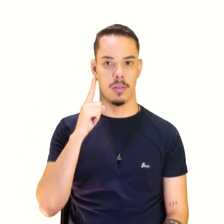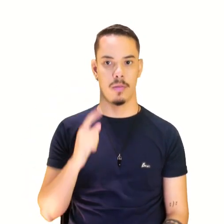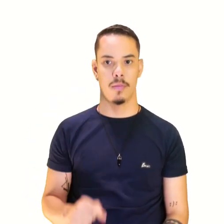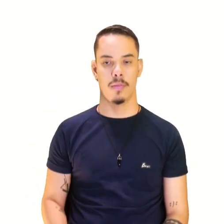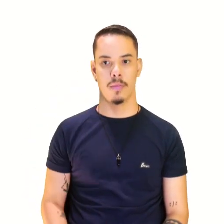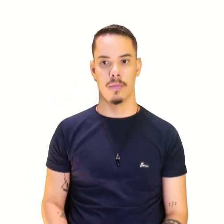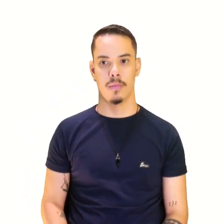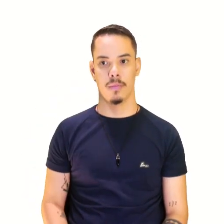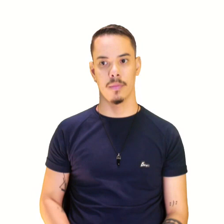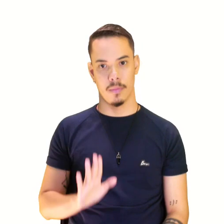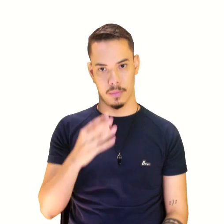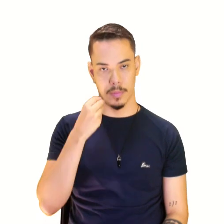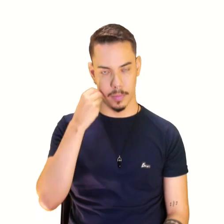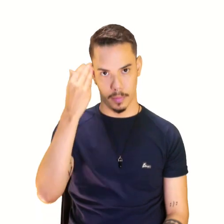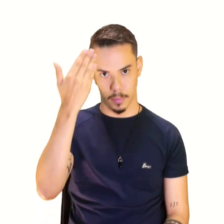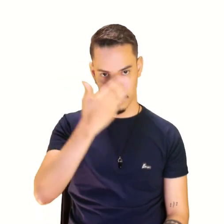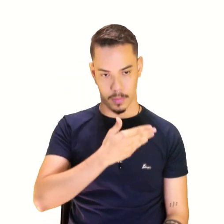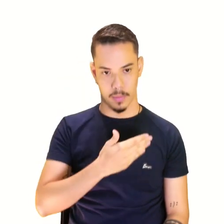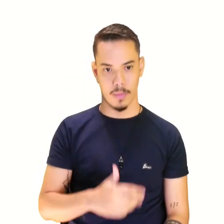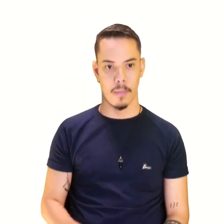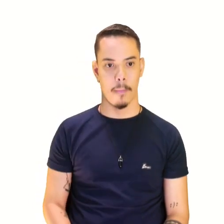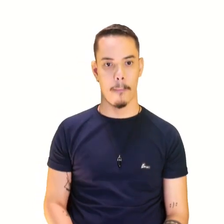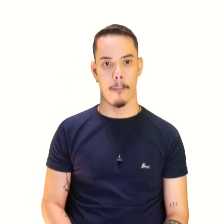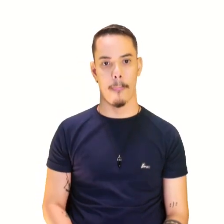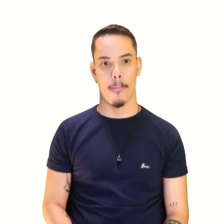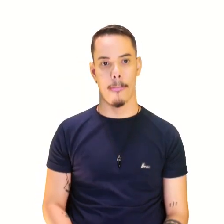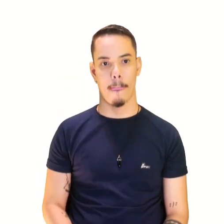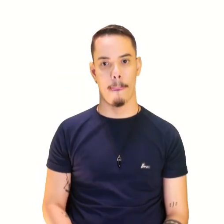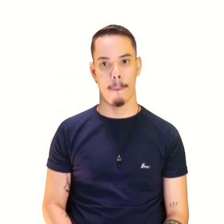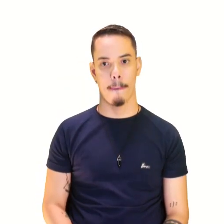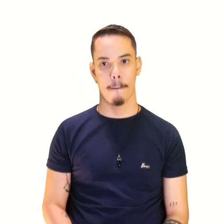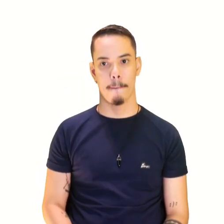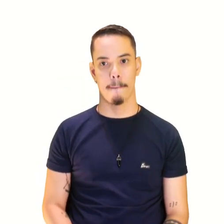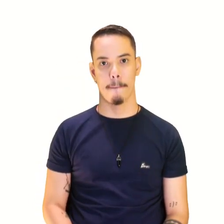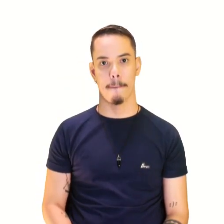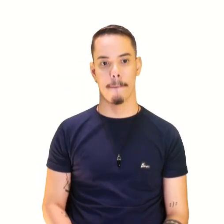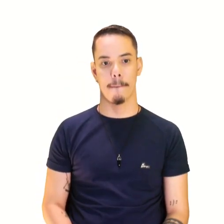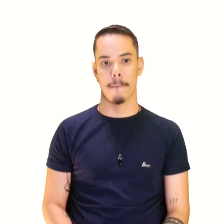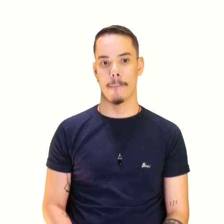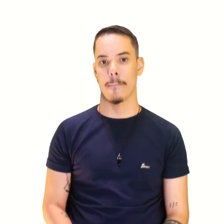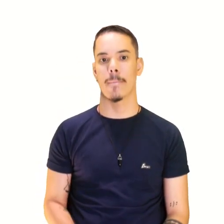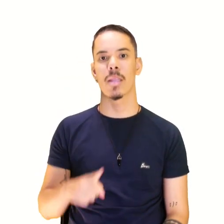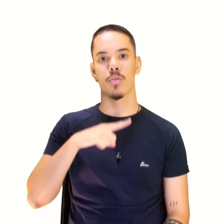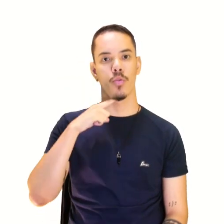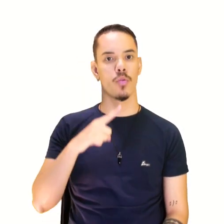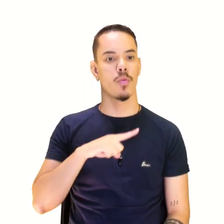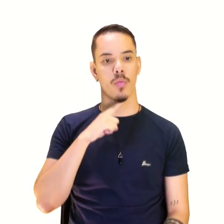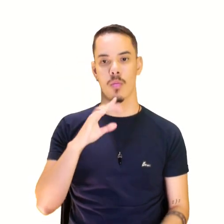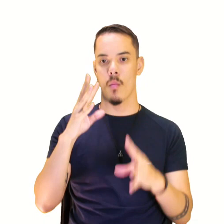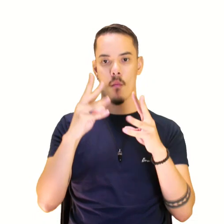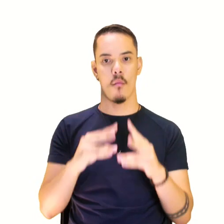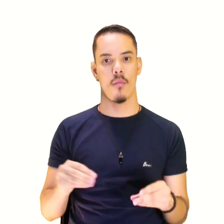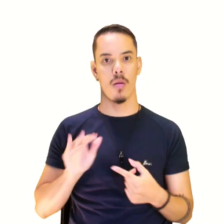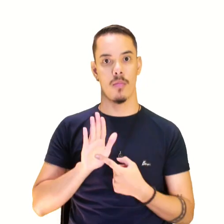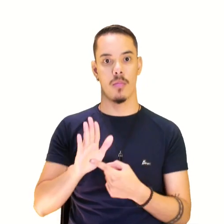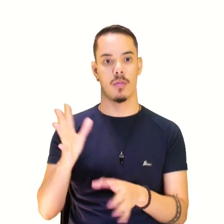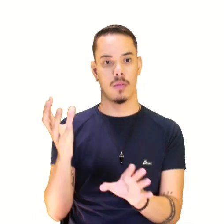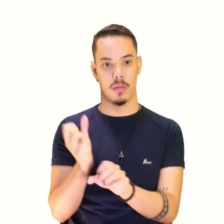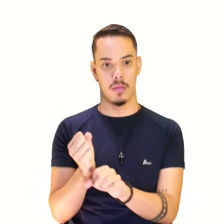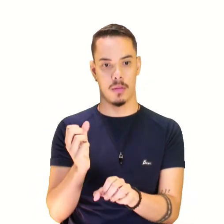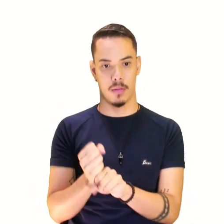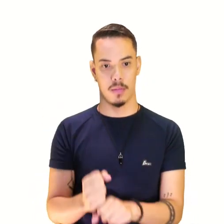Vamos provar? Vamos provar? Vamos provar, porque aqui a gente não fica... Mata a dúvida. E mostra o cálculo. Olha lá, então vou